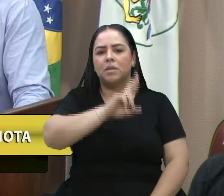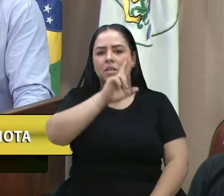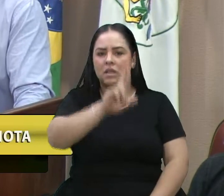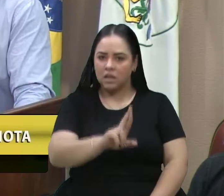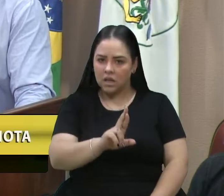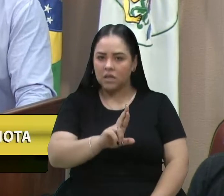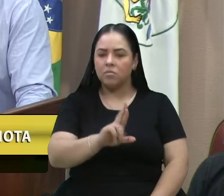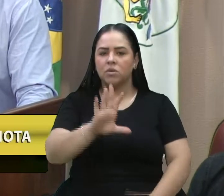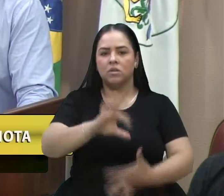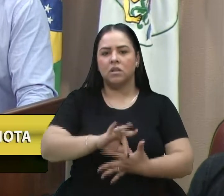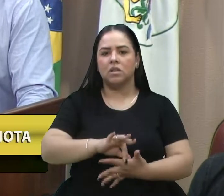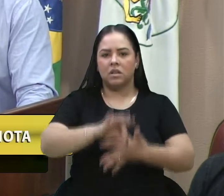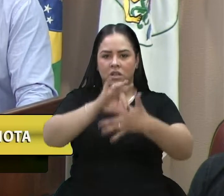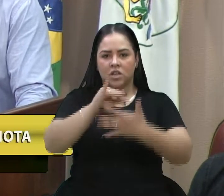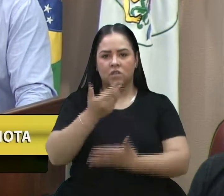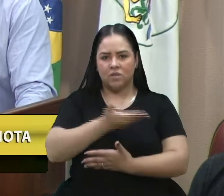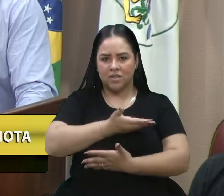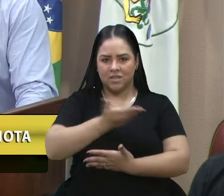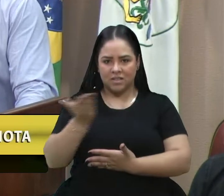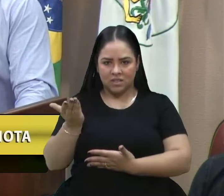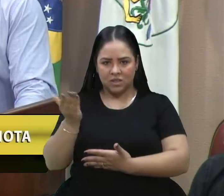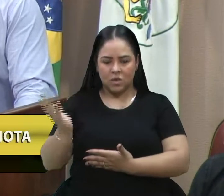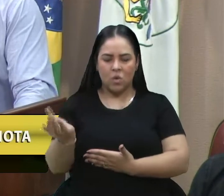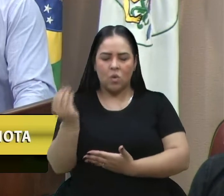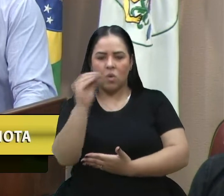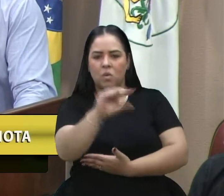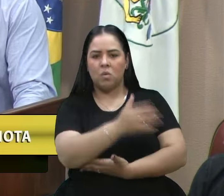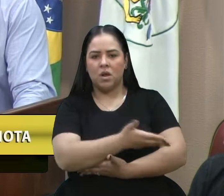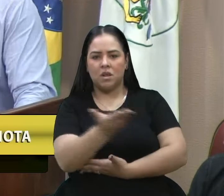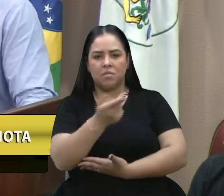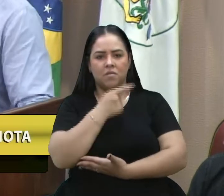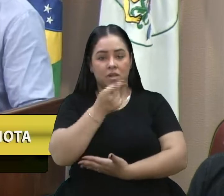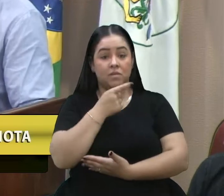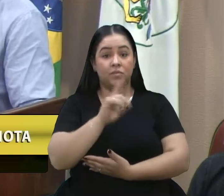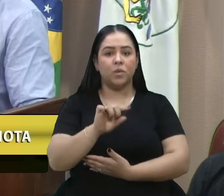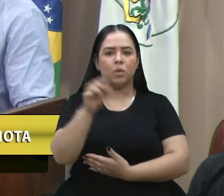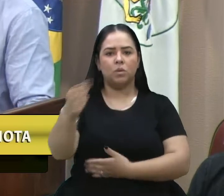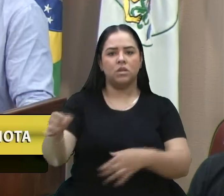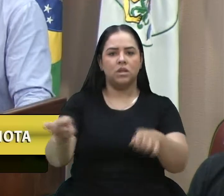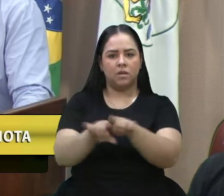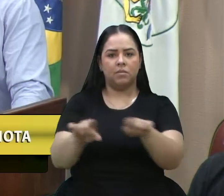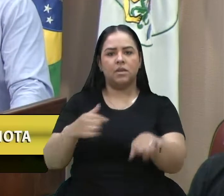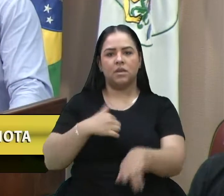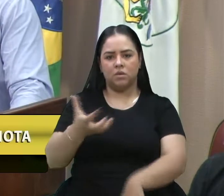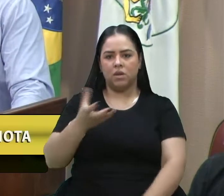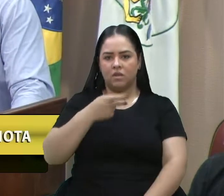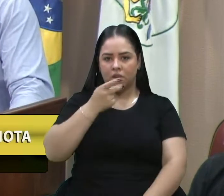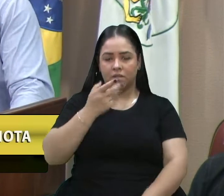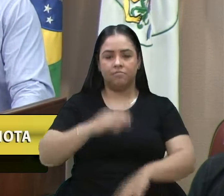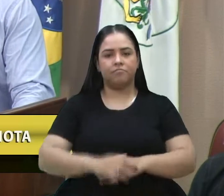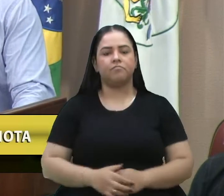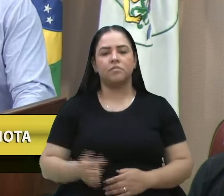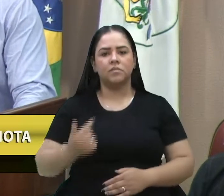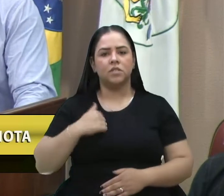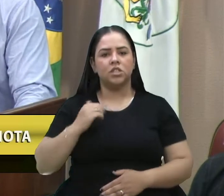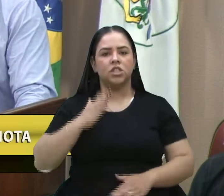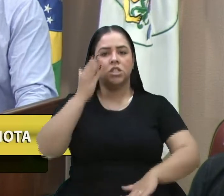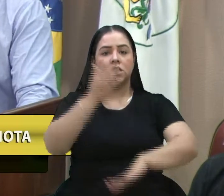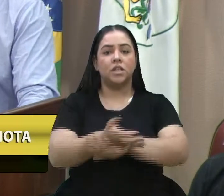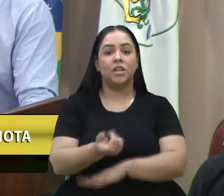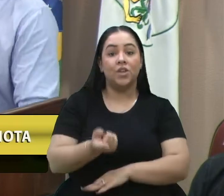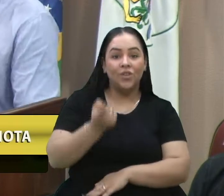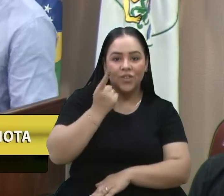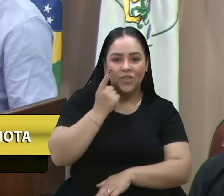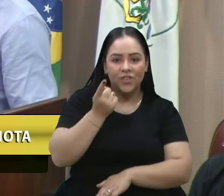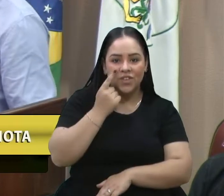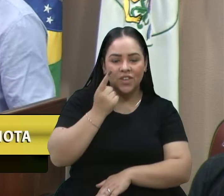pelos líderes que vocês colocaram lá na frente para falar. Outra coisa que eu quero dizer, eu cheguei e vi nas faixas,